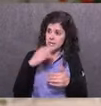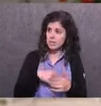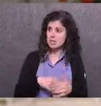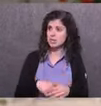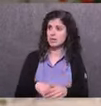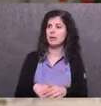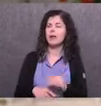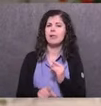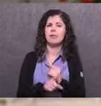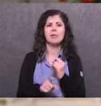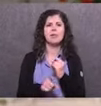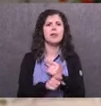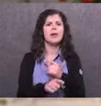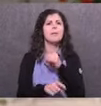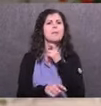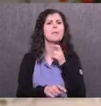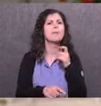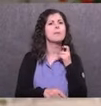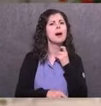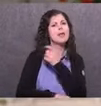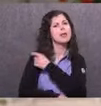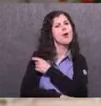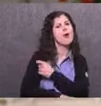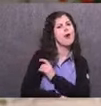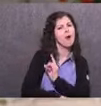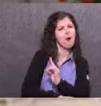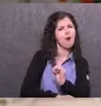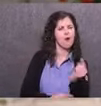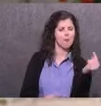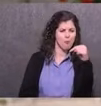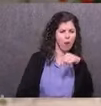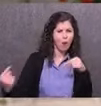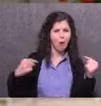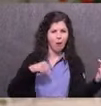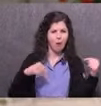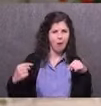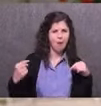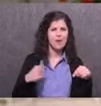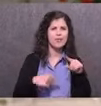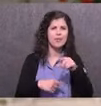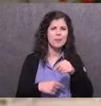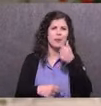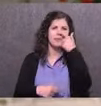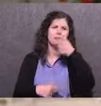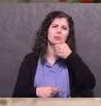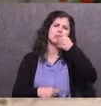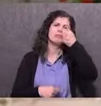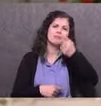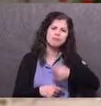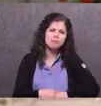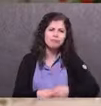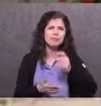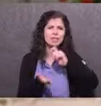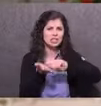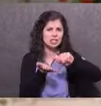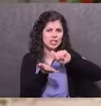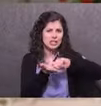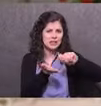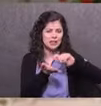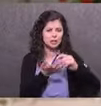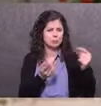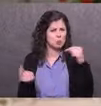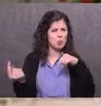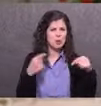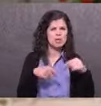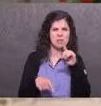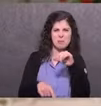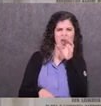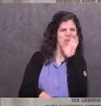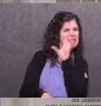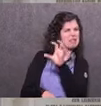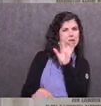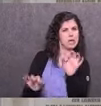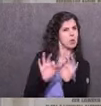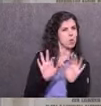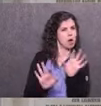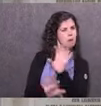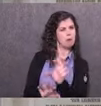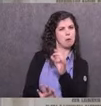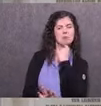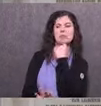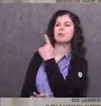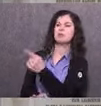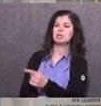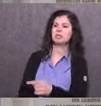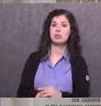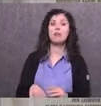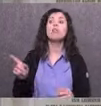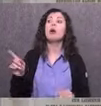dos sacerdotes, juntamente com os escribas e os anciãos, também troçavam dele, dizendo: Salvou